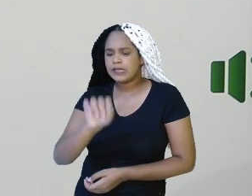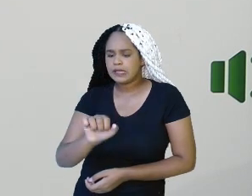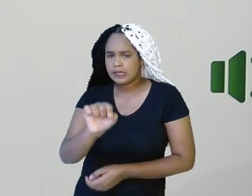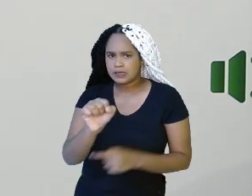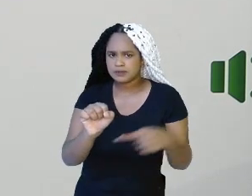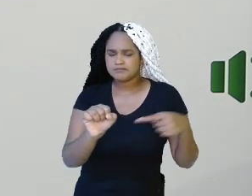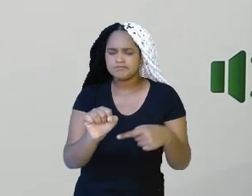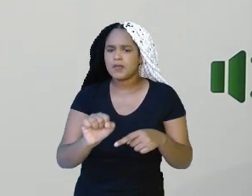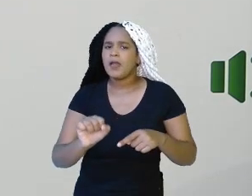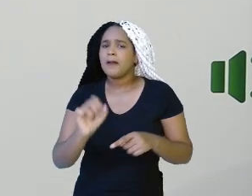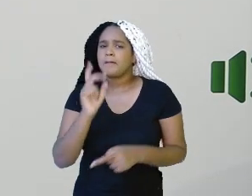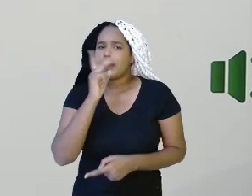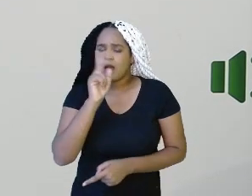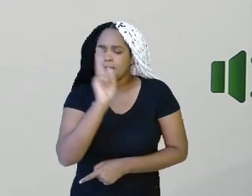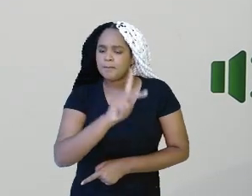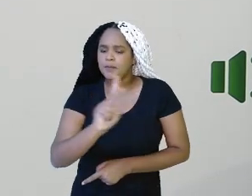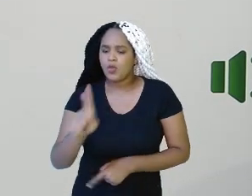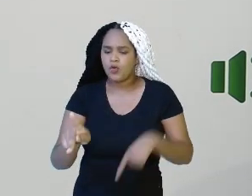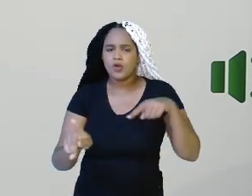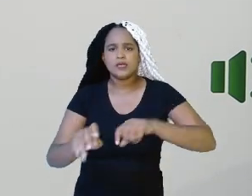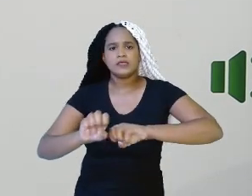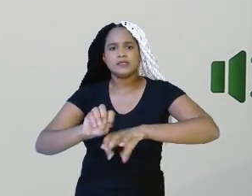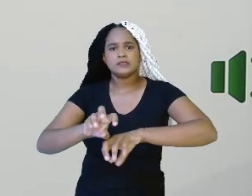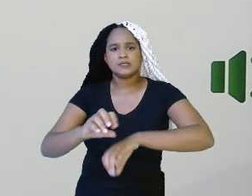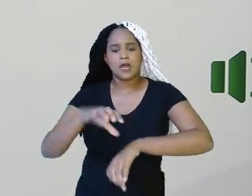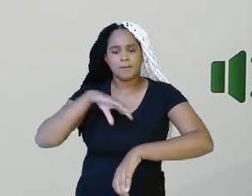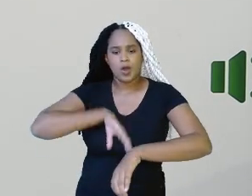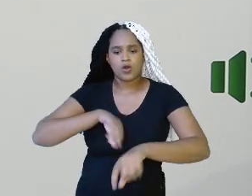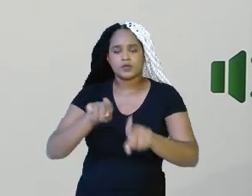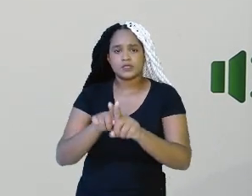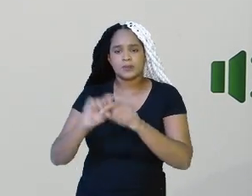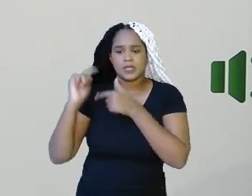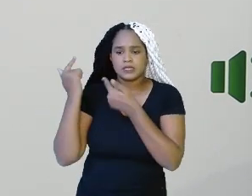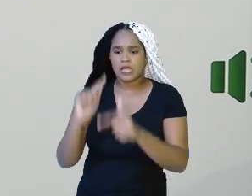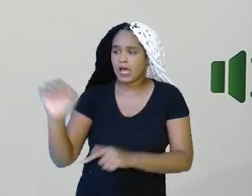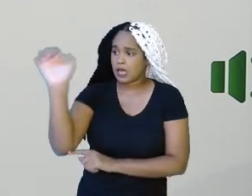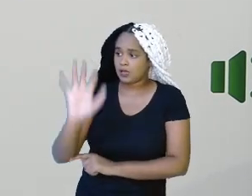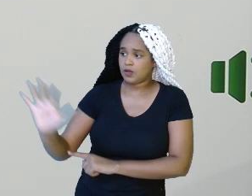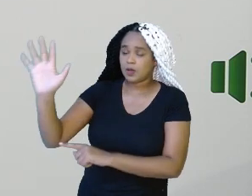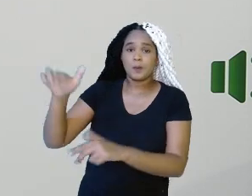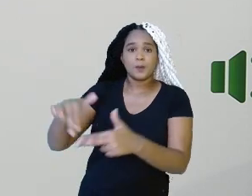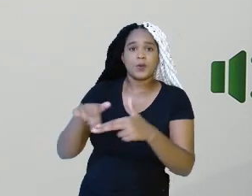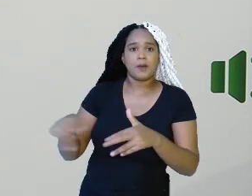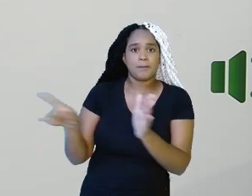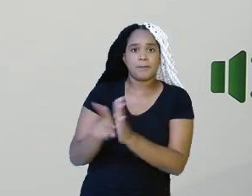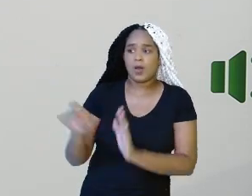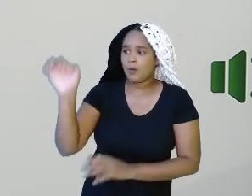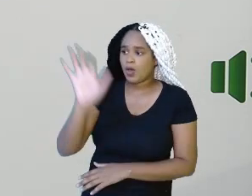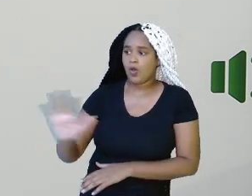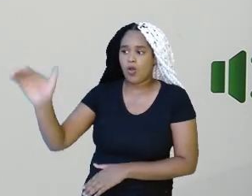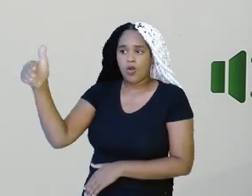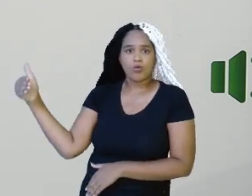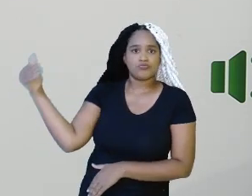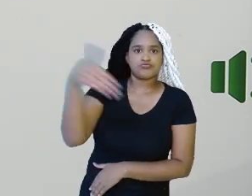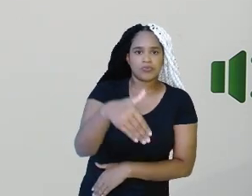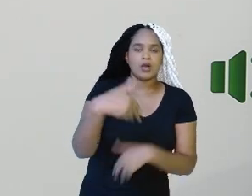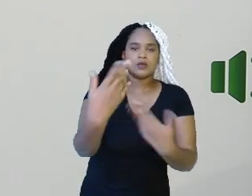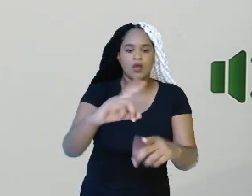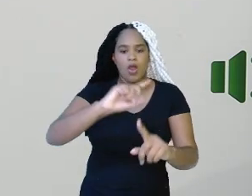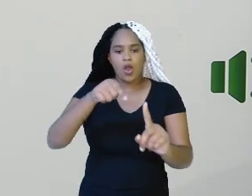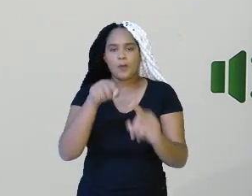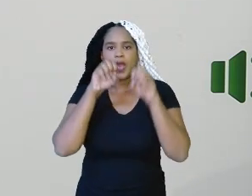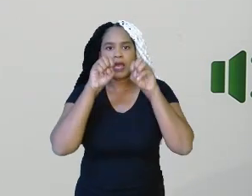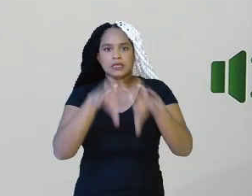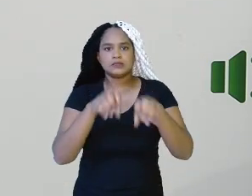língua portuguesa para os indígenas e as tradições também europeias, porque eles vinham lá da Europa e tinham esse objetivo